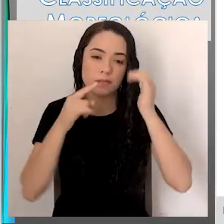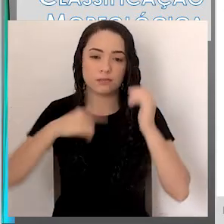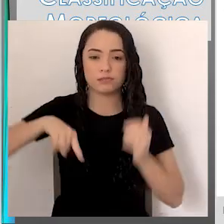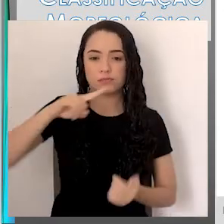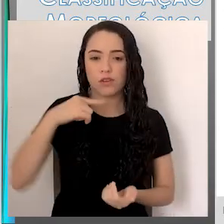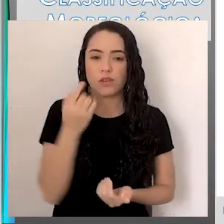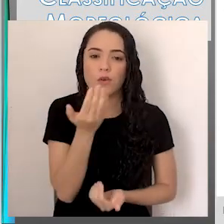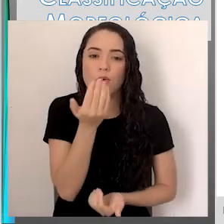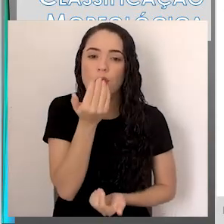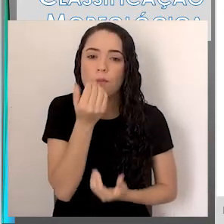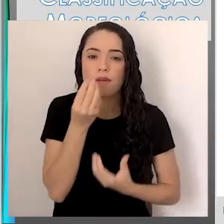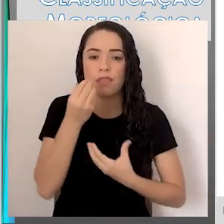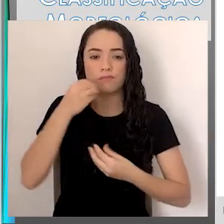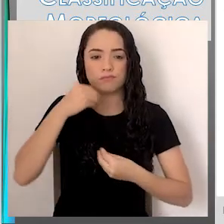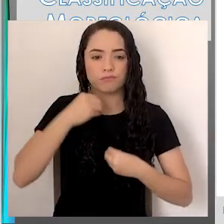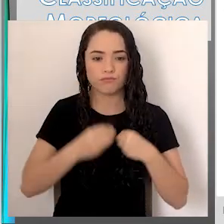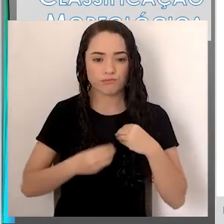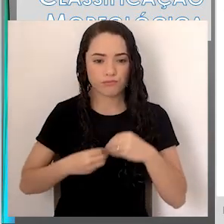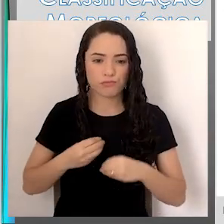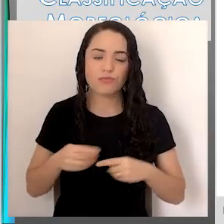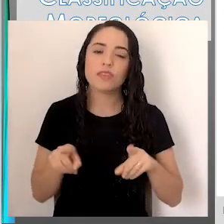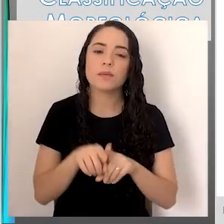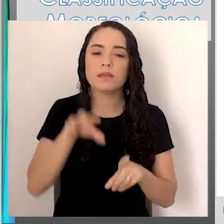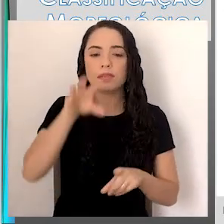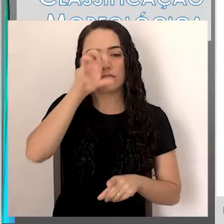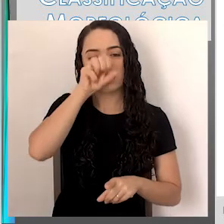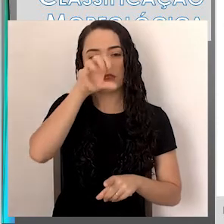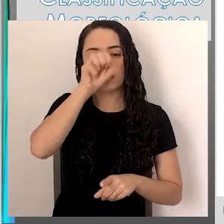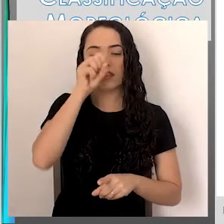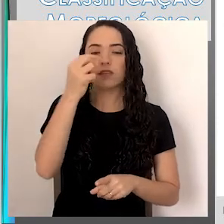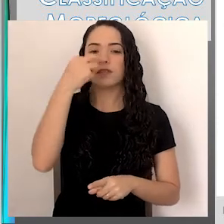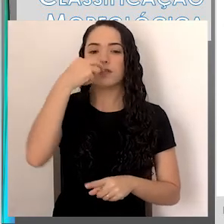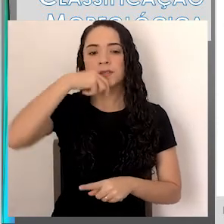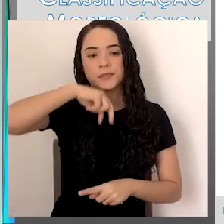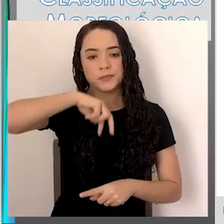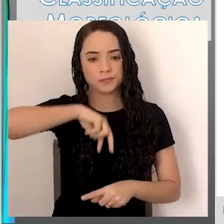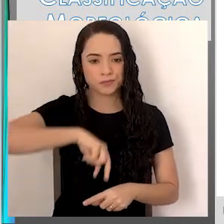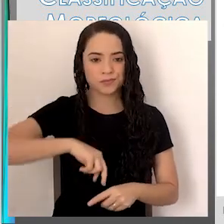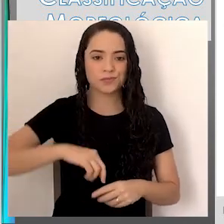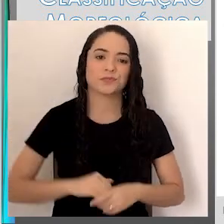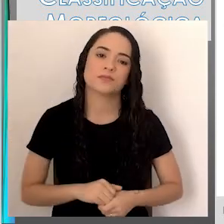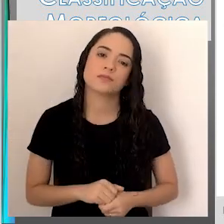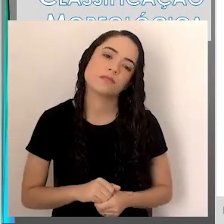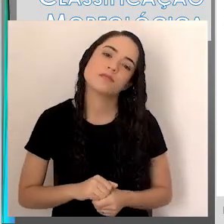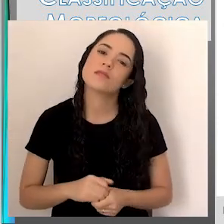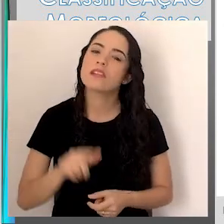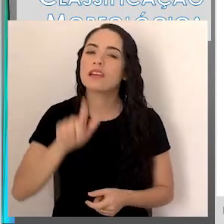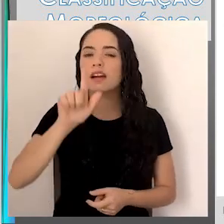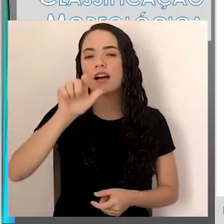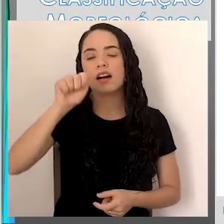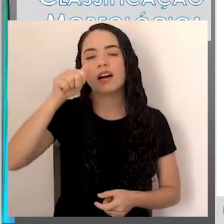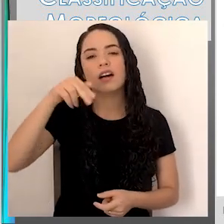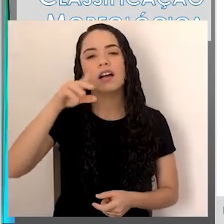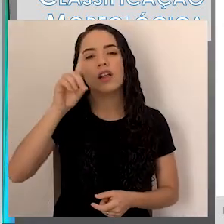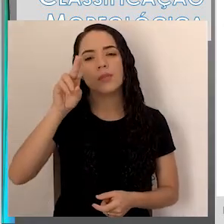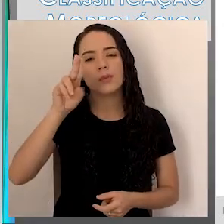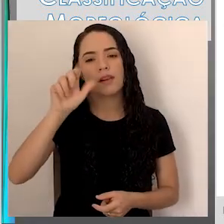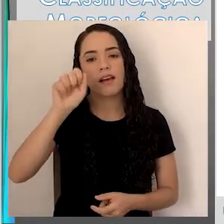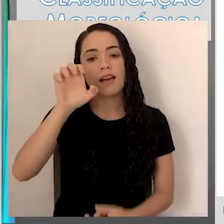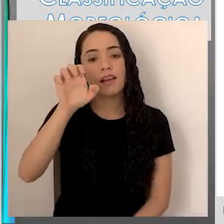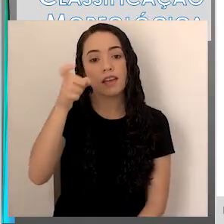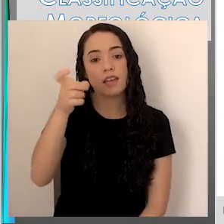como podemos ver no sistema digestório, no sistema urinário e no sistema respiratório. As